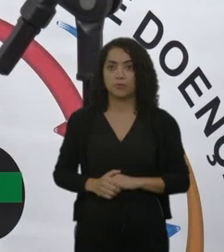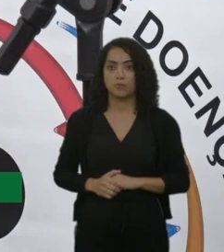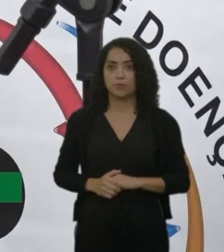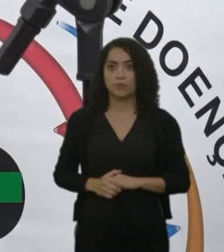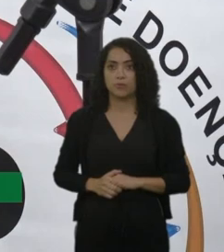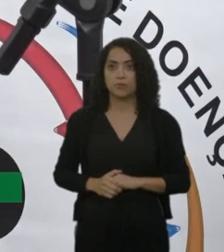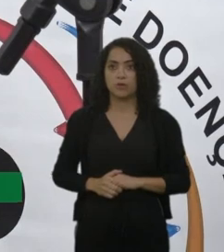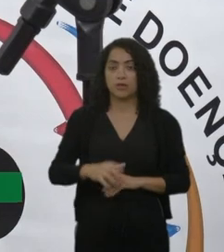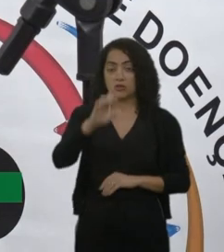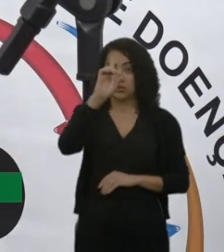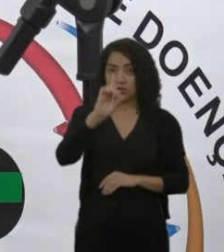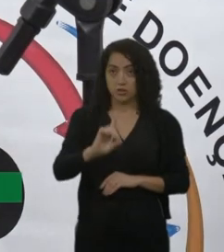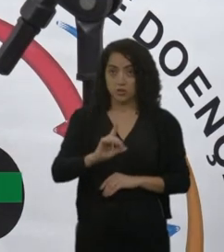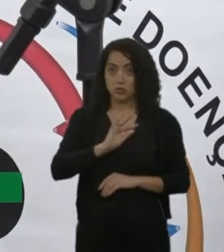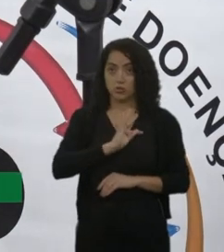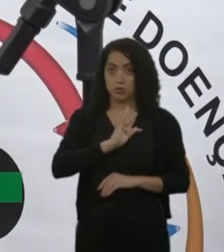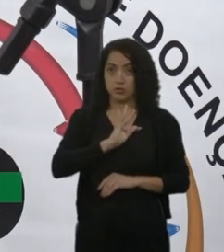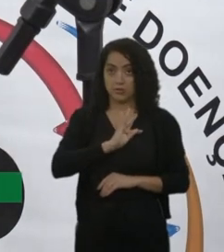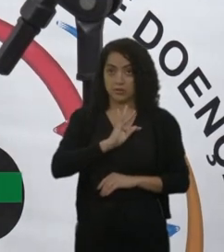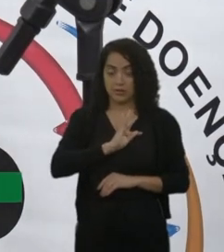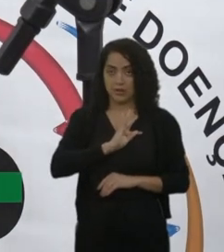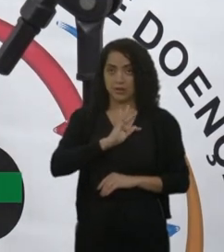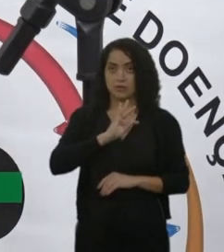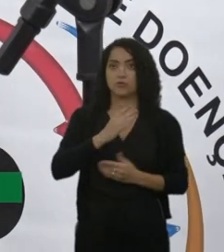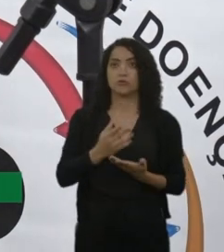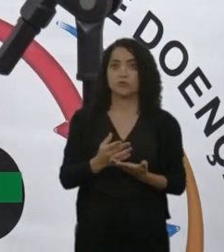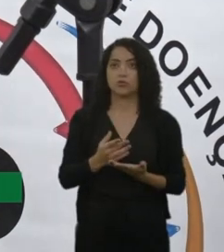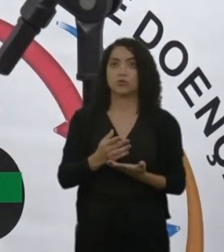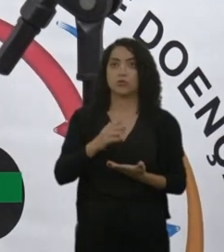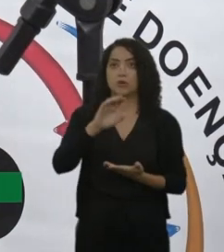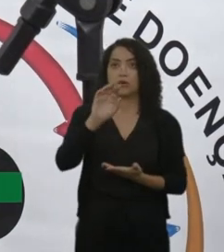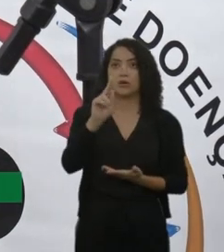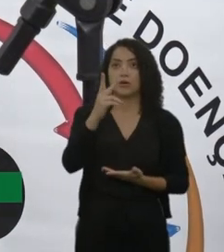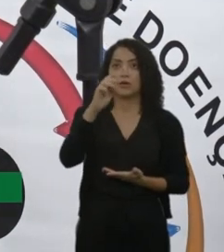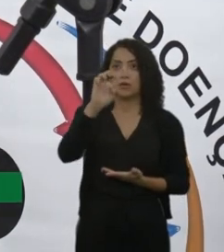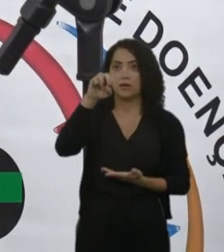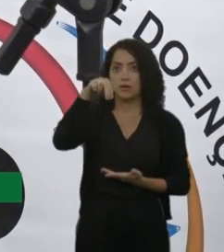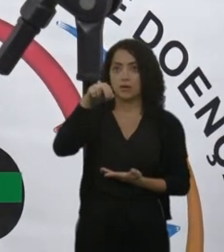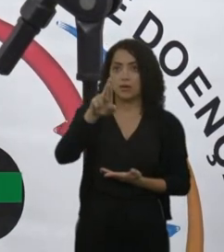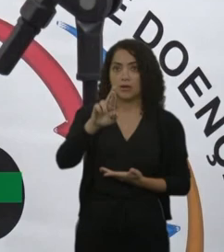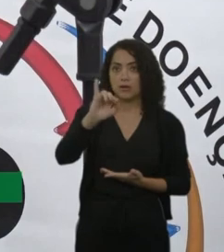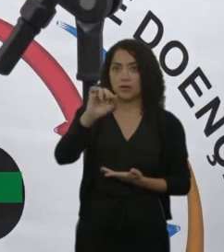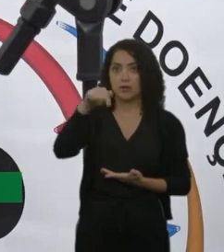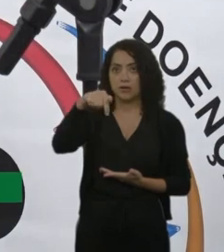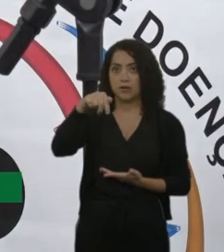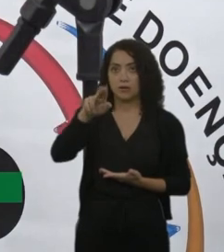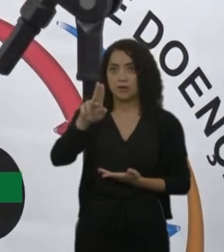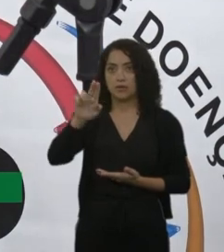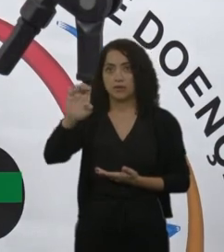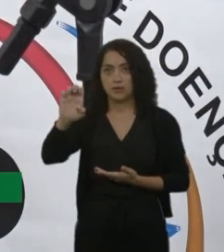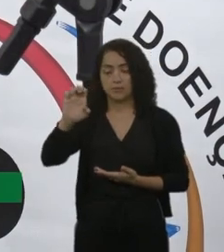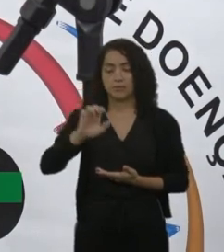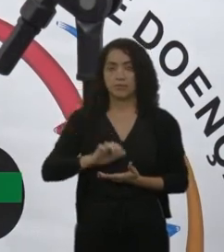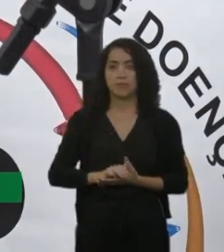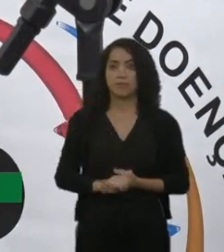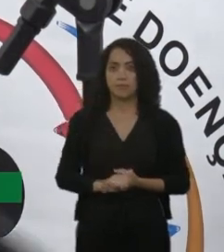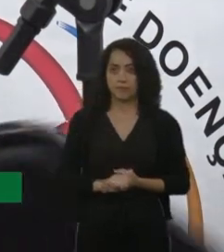Senhor diretor técnico do Hospital Infantil Joana de Gusmão, Henrique D'Agostin de